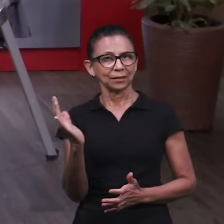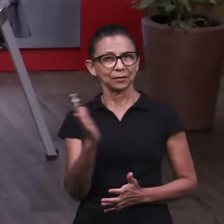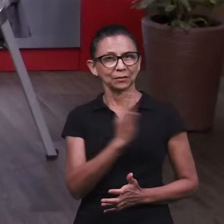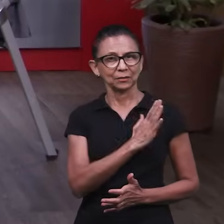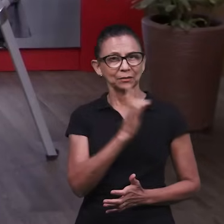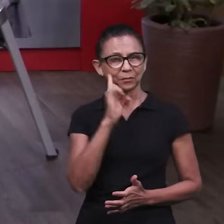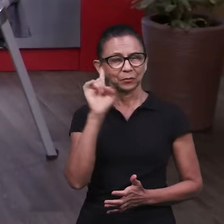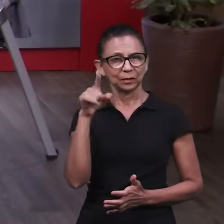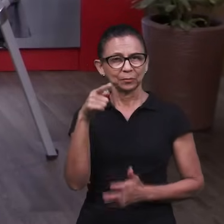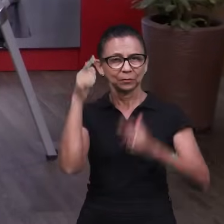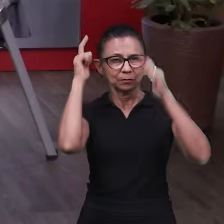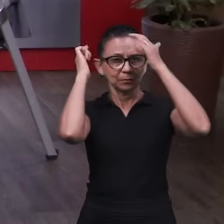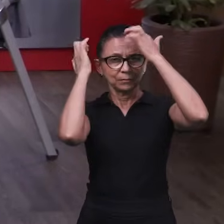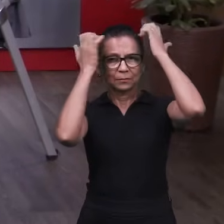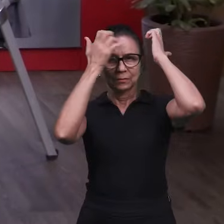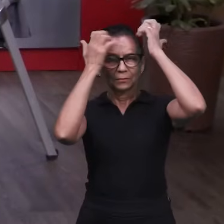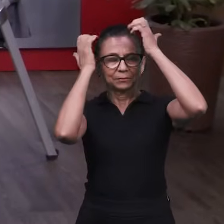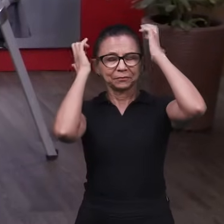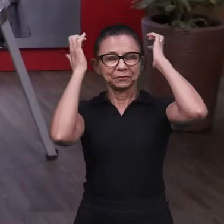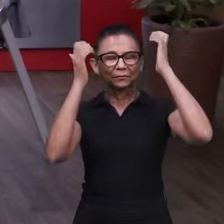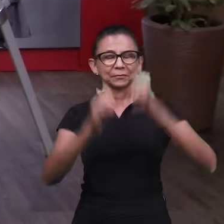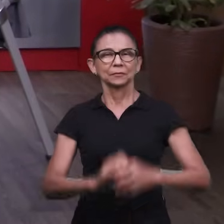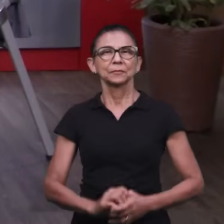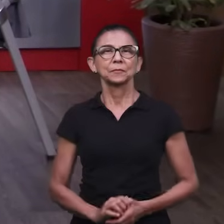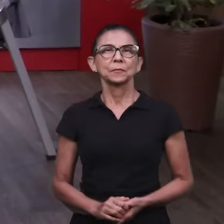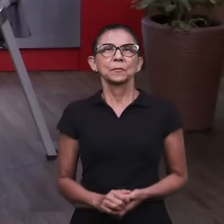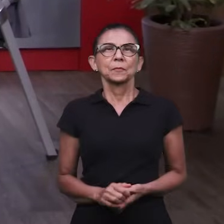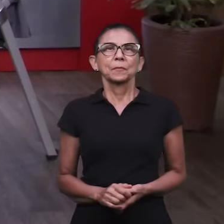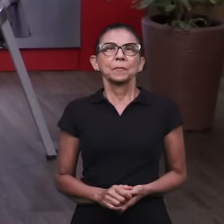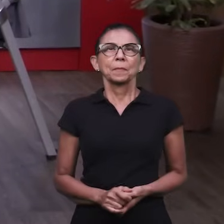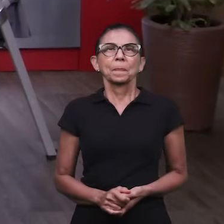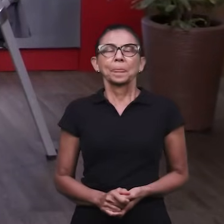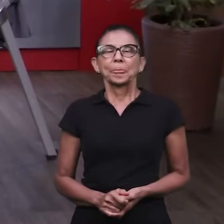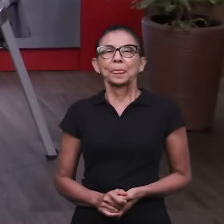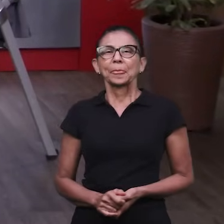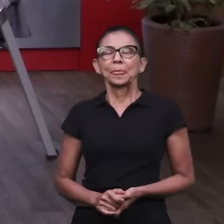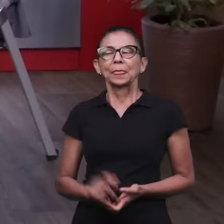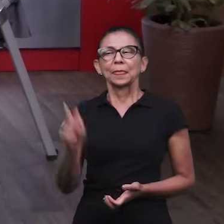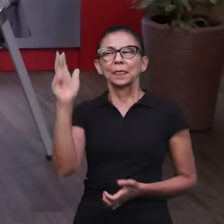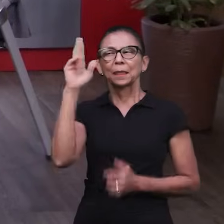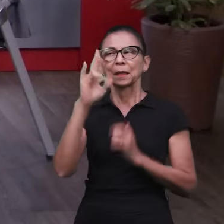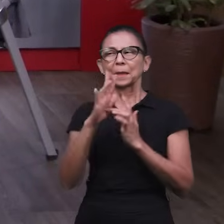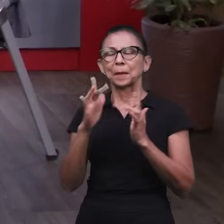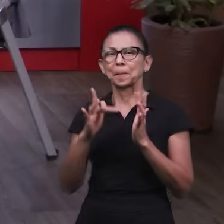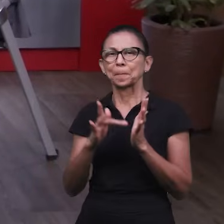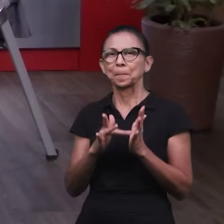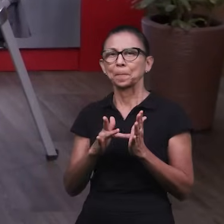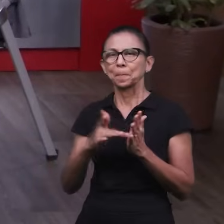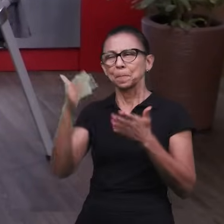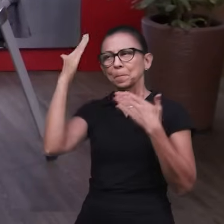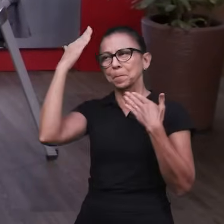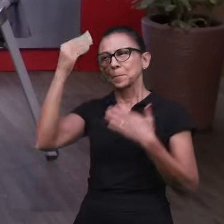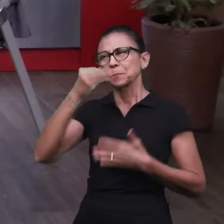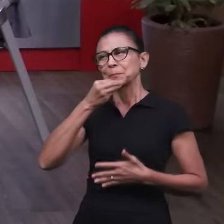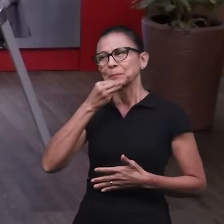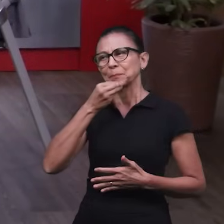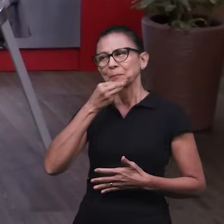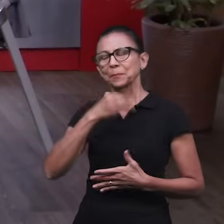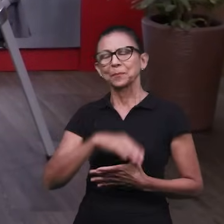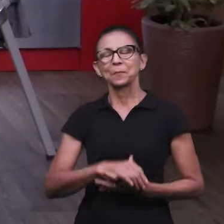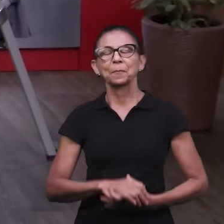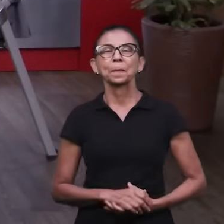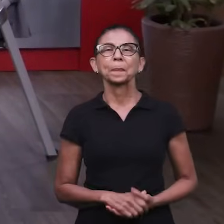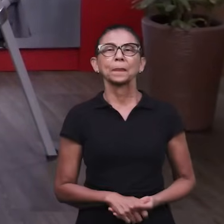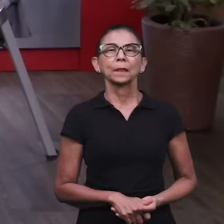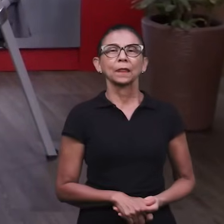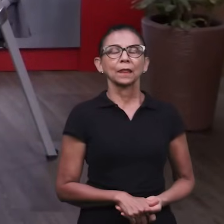Paz do Senhor, é bom estar aqui, né? Maravilhoso. E agradeço a oportunidade. Grande alegria ter conosco aqui. O pastor vai trazer